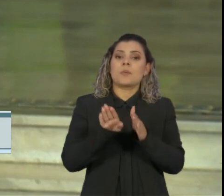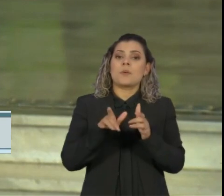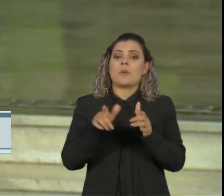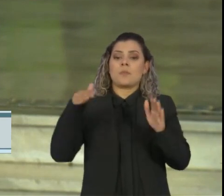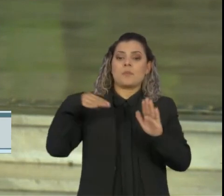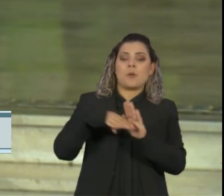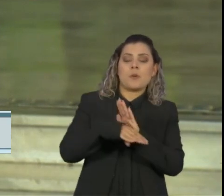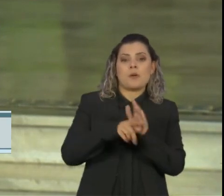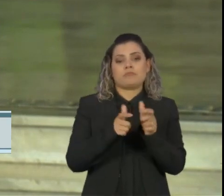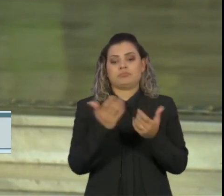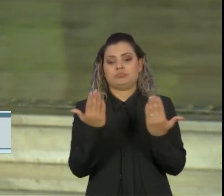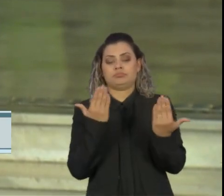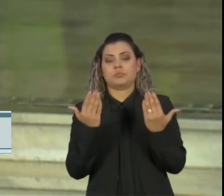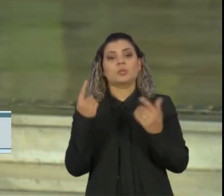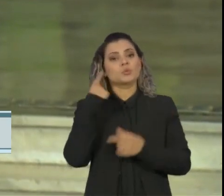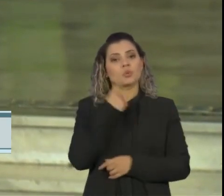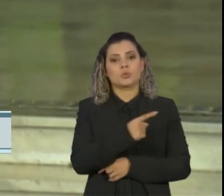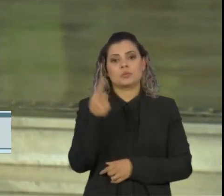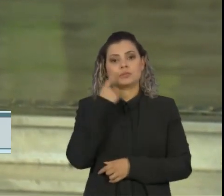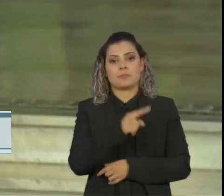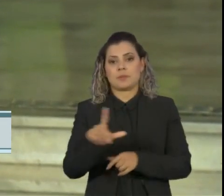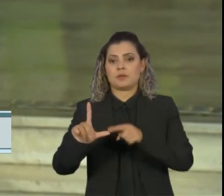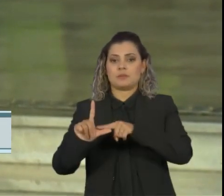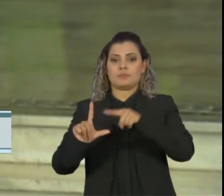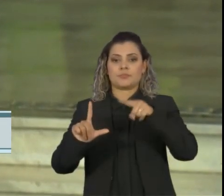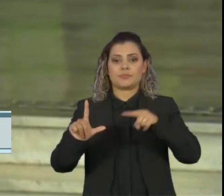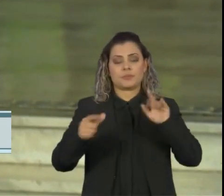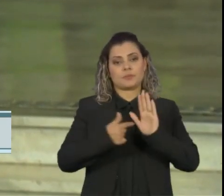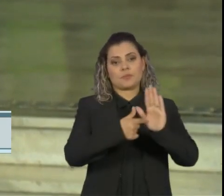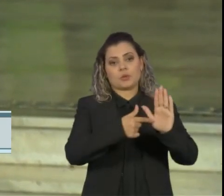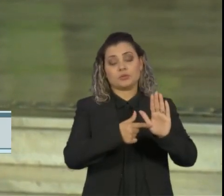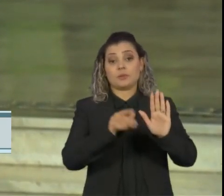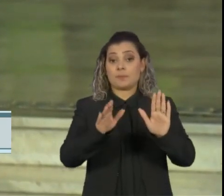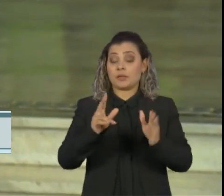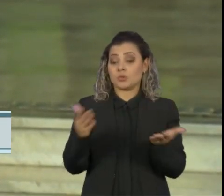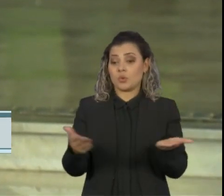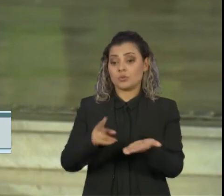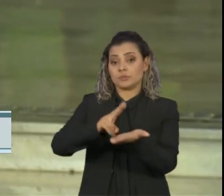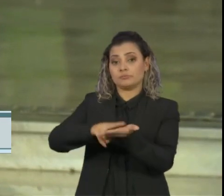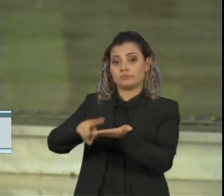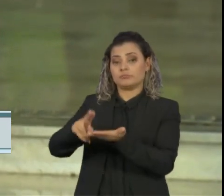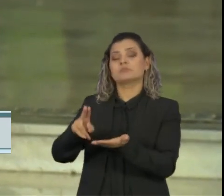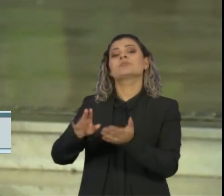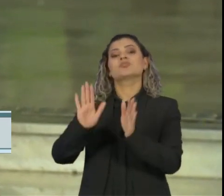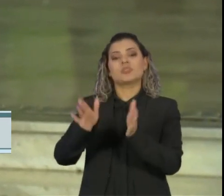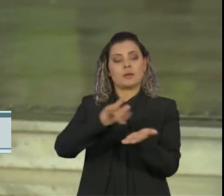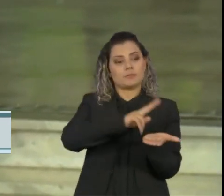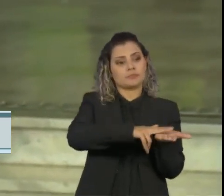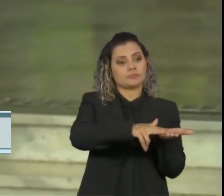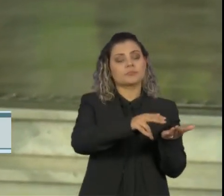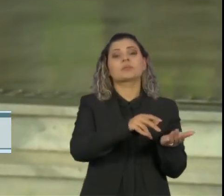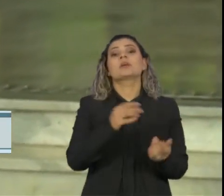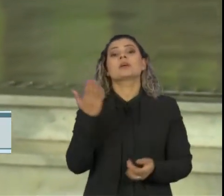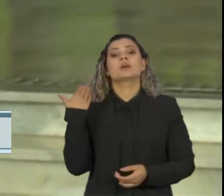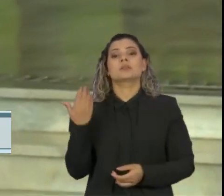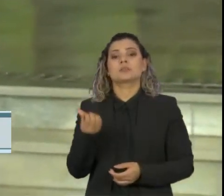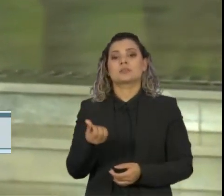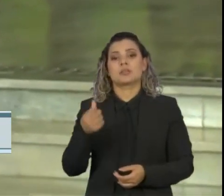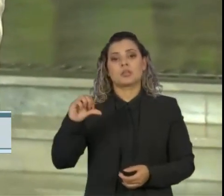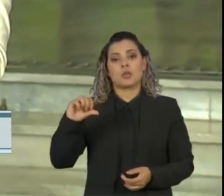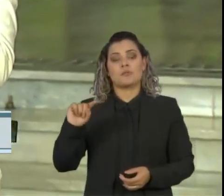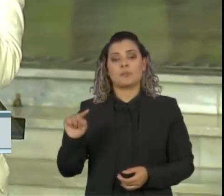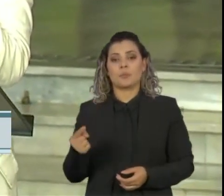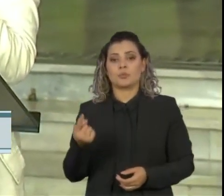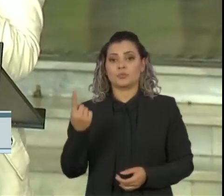São Paulo, semana a semana. A ocupação de leitos, ela estava em